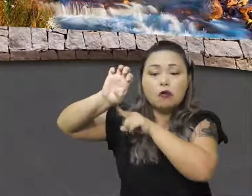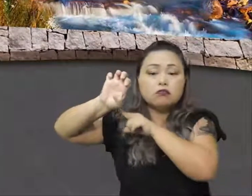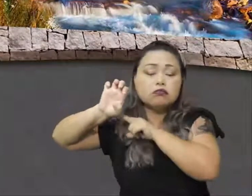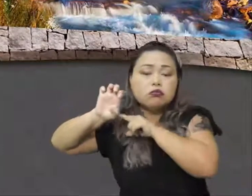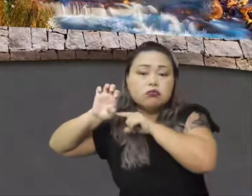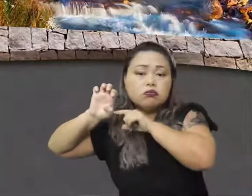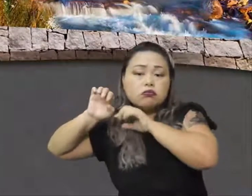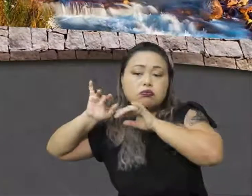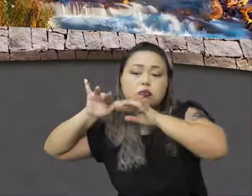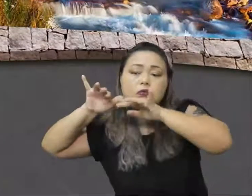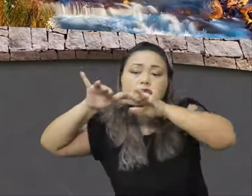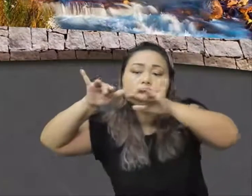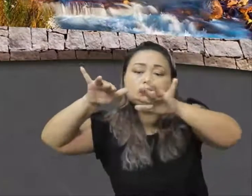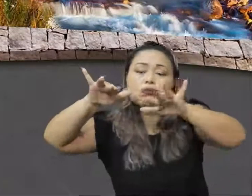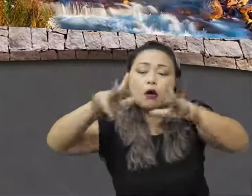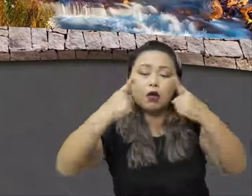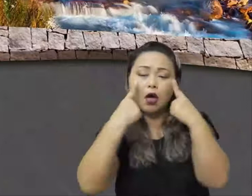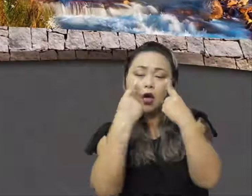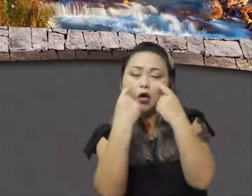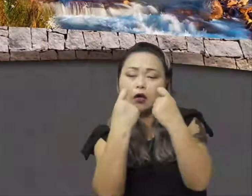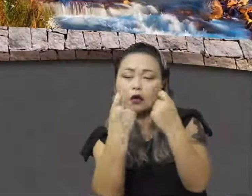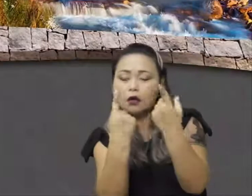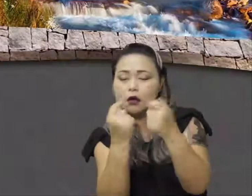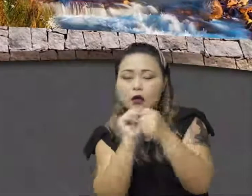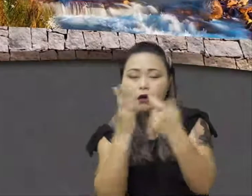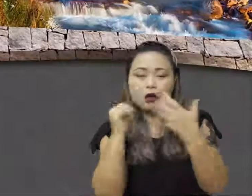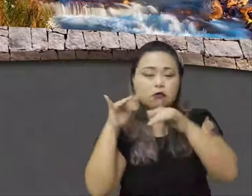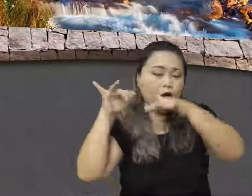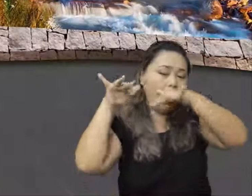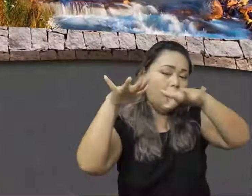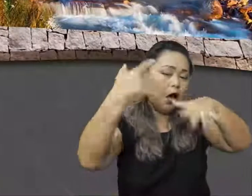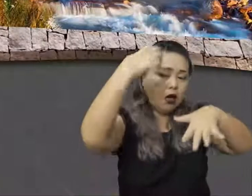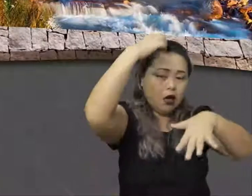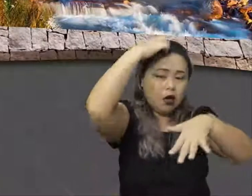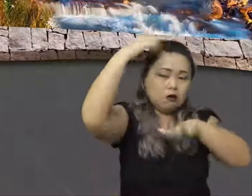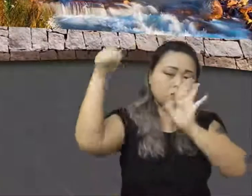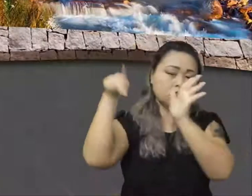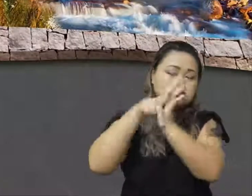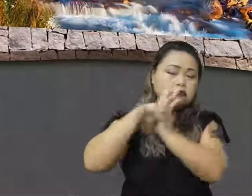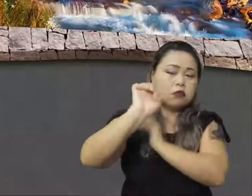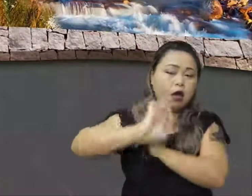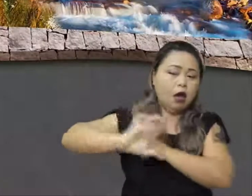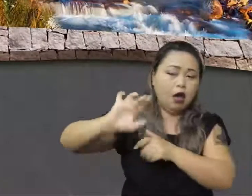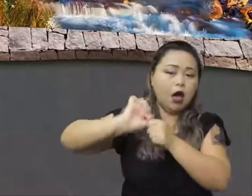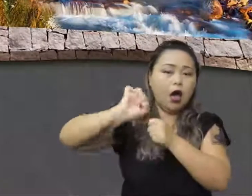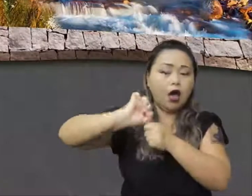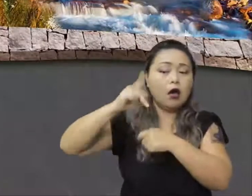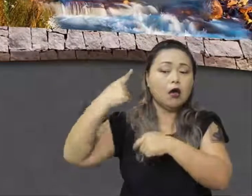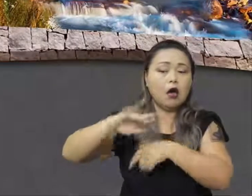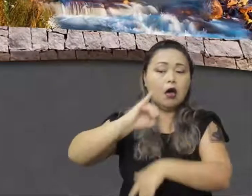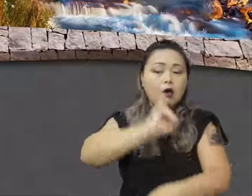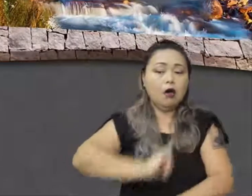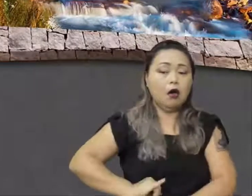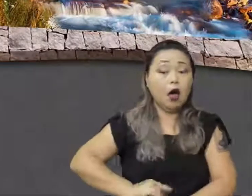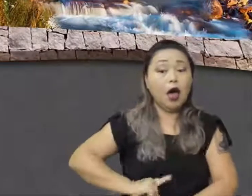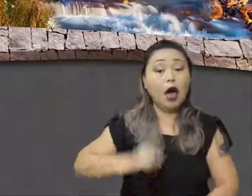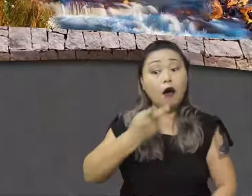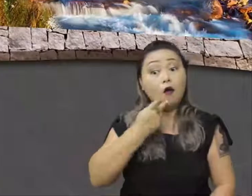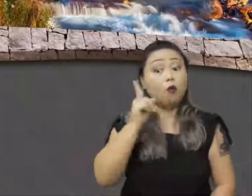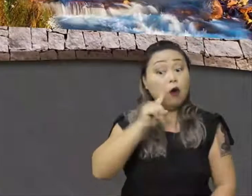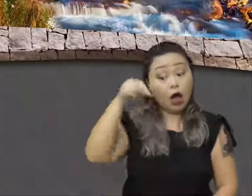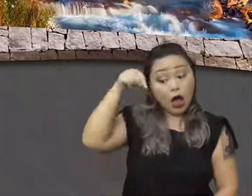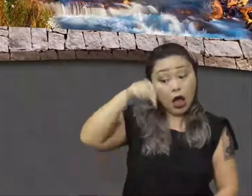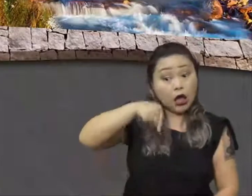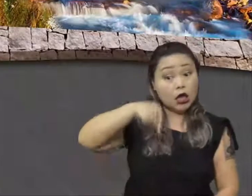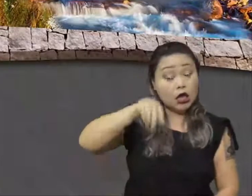e dividiu a África de acordo com o seu interesse, era o chamado imperialismo europeu. Aí os Estados Unidos disseram, opa, aqui embaixo não.